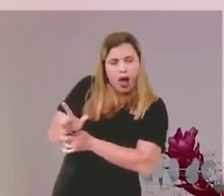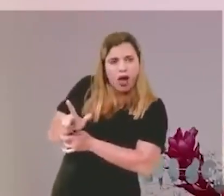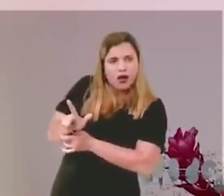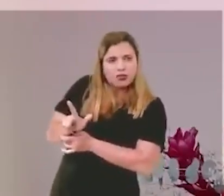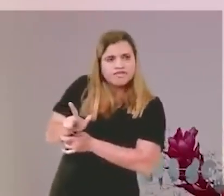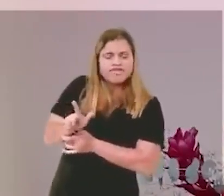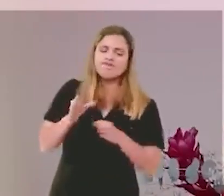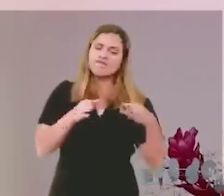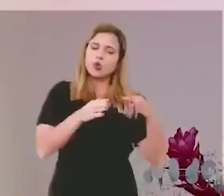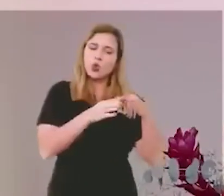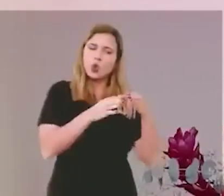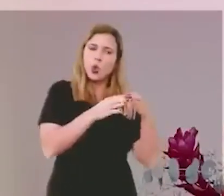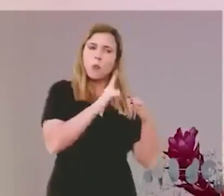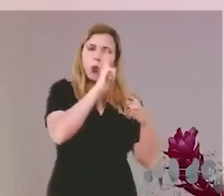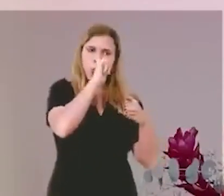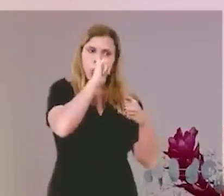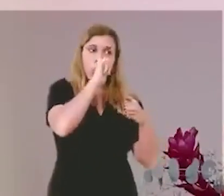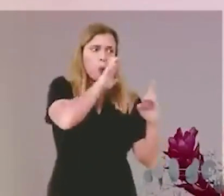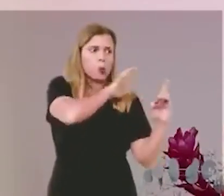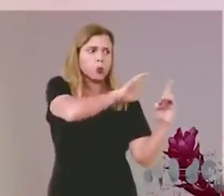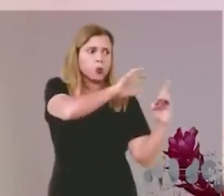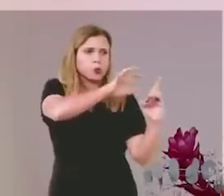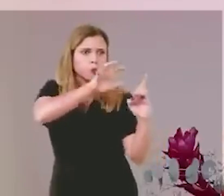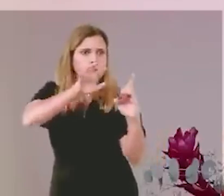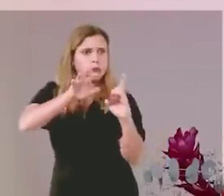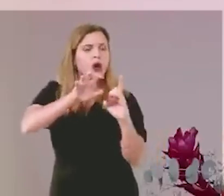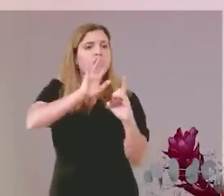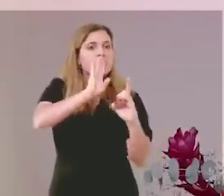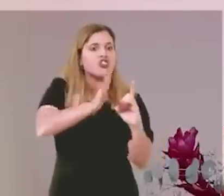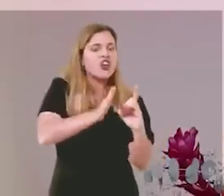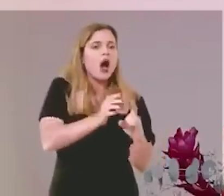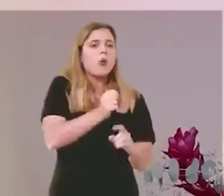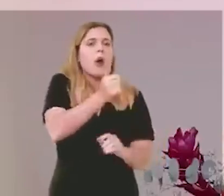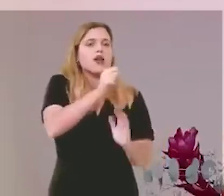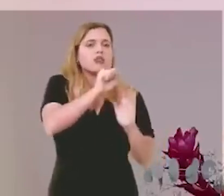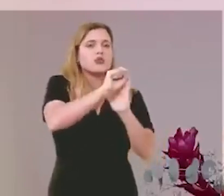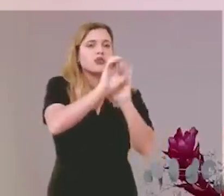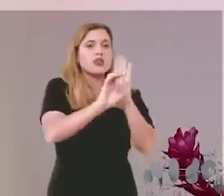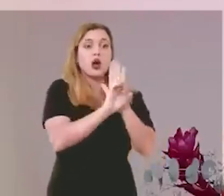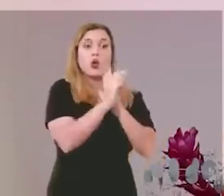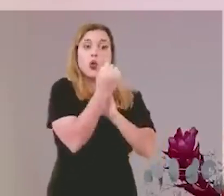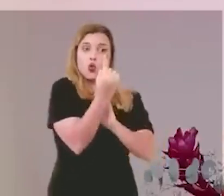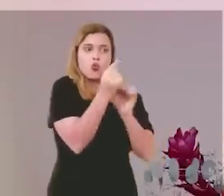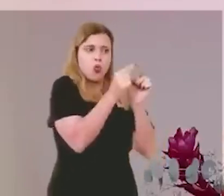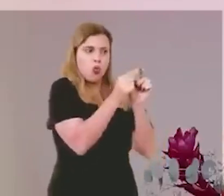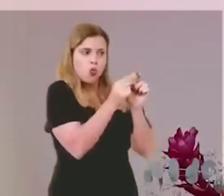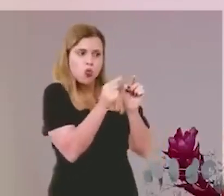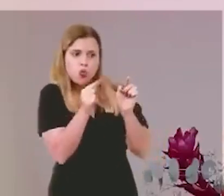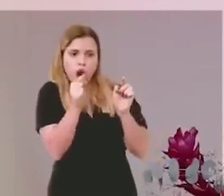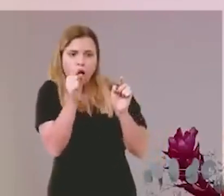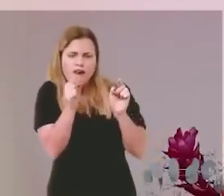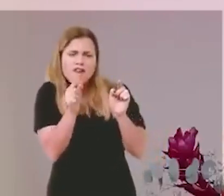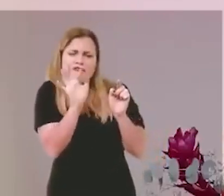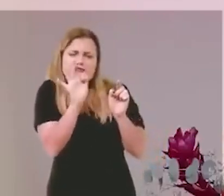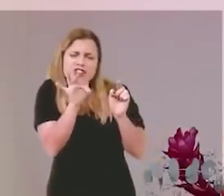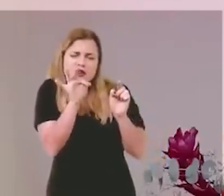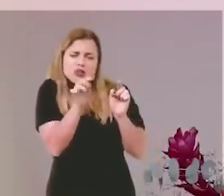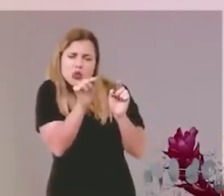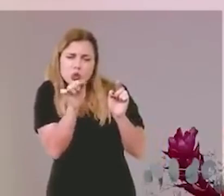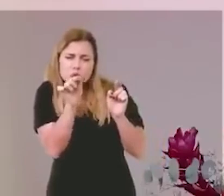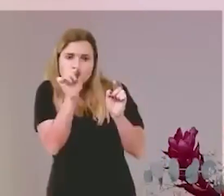a divindade de Cristo já no final do primeiro século. E se nós olharmos para frente,